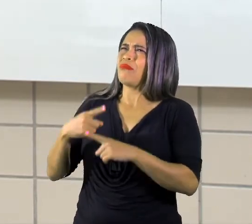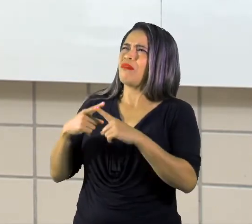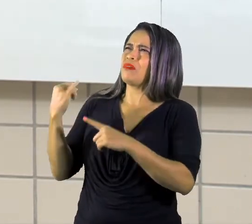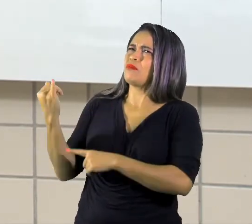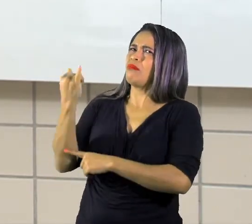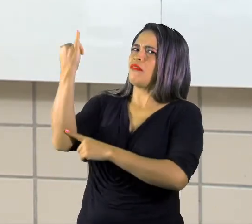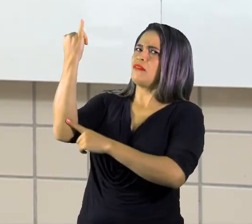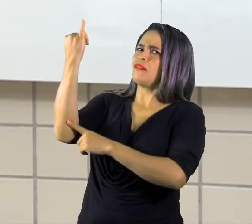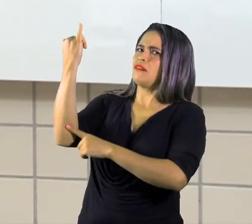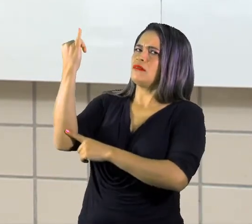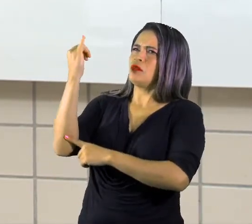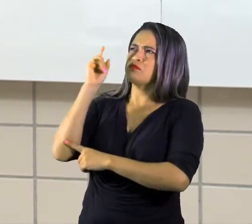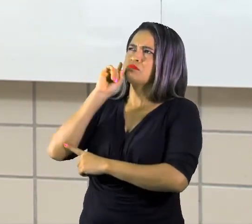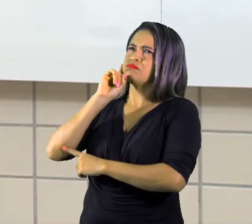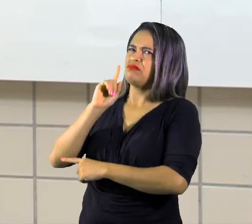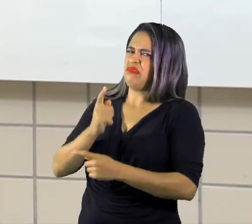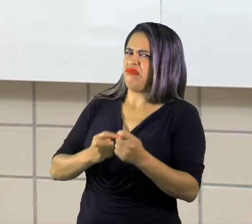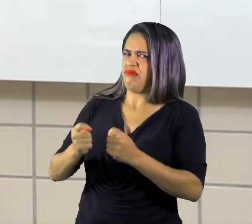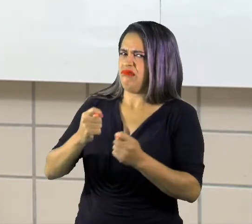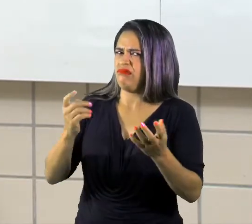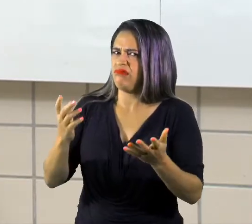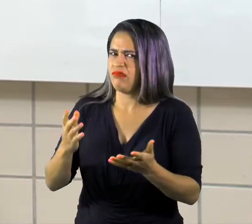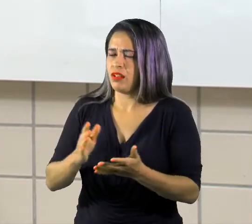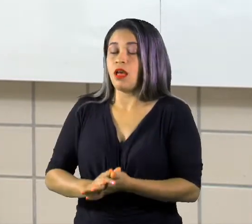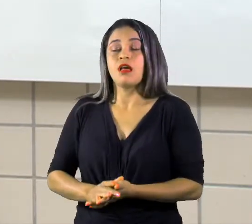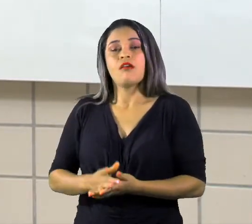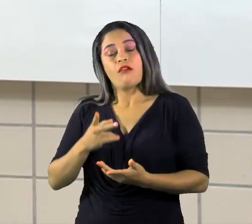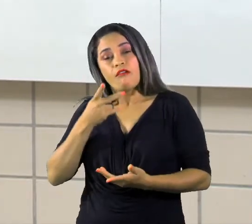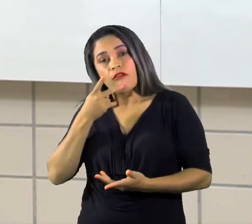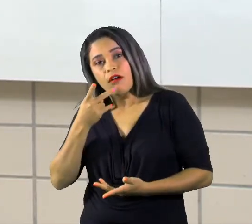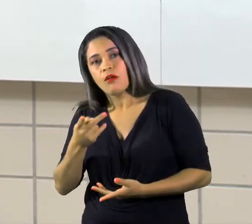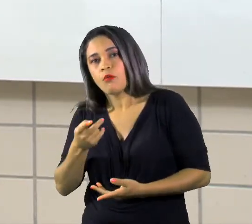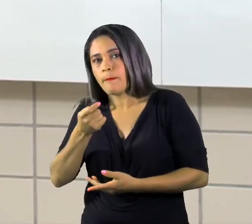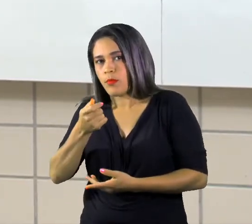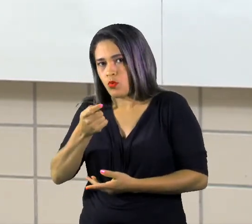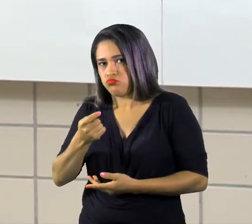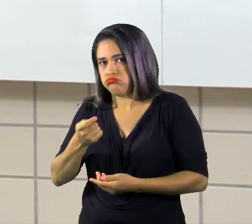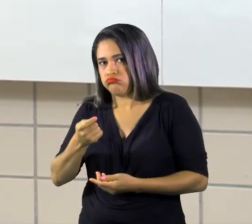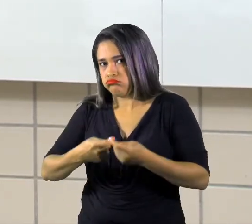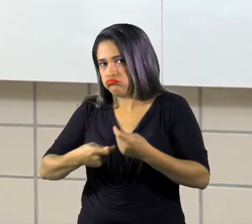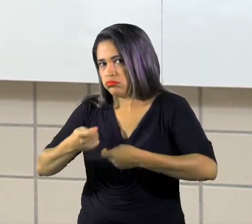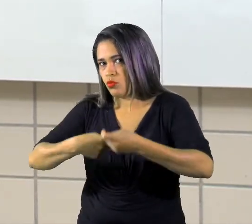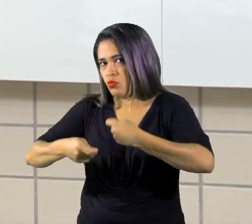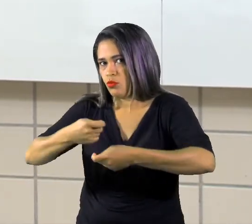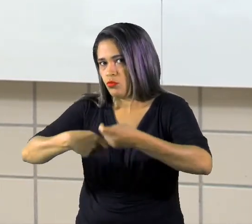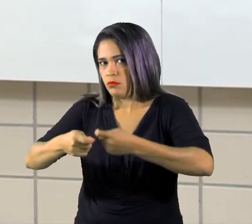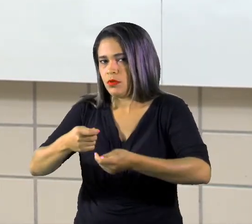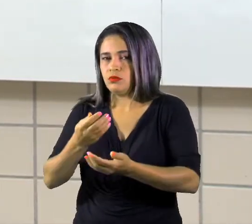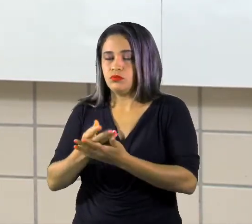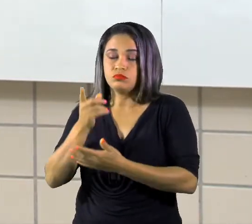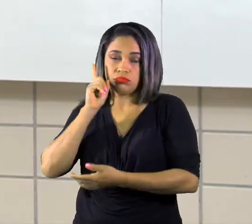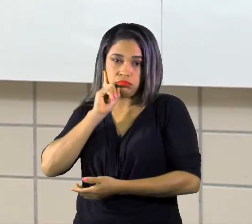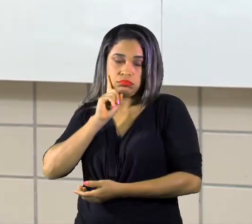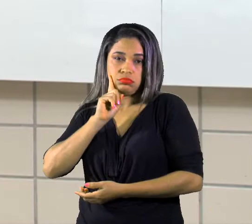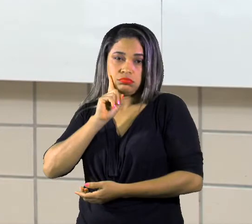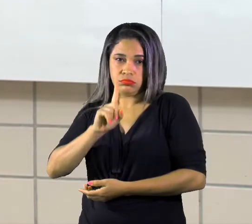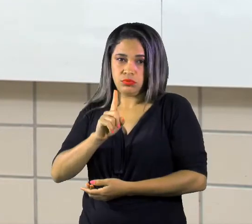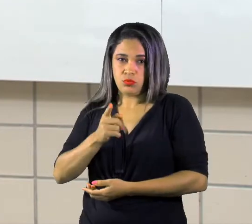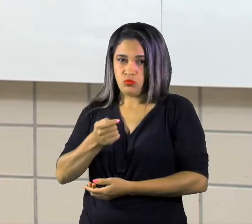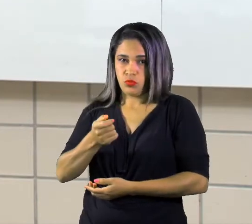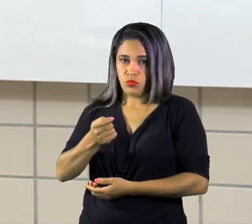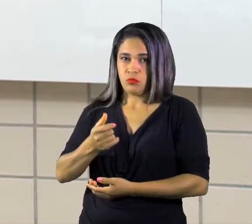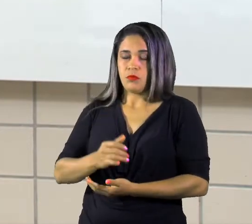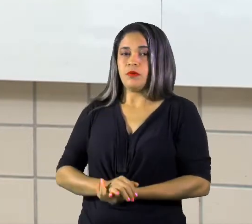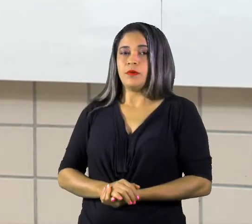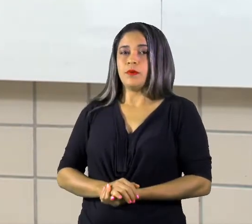maior economia do mundo. Então, nós vamos falar um pouco, continuar, falando um pouco sobre a economia dos Estados Unidos. Vamos falar também nessa